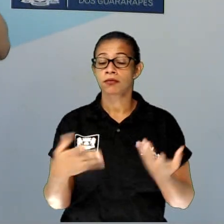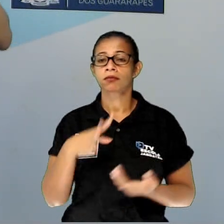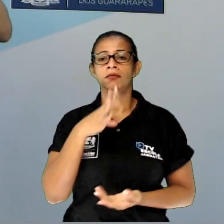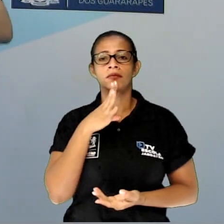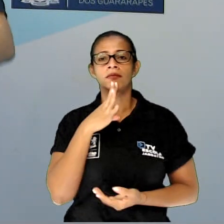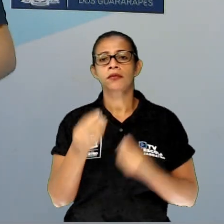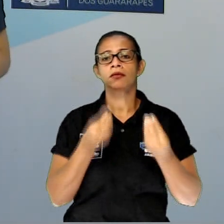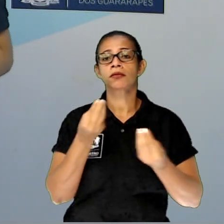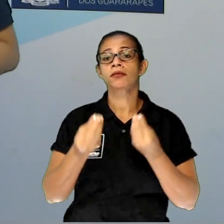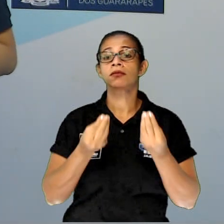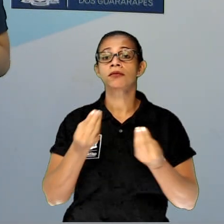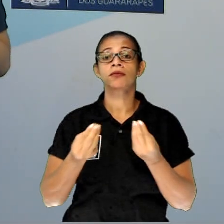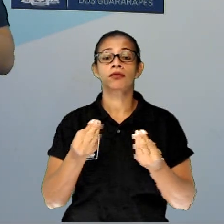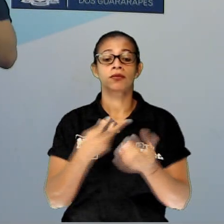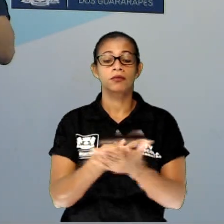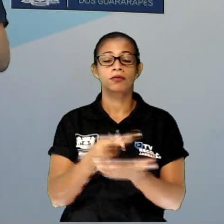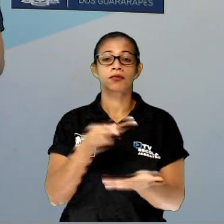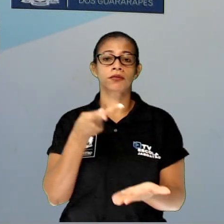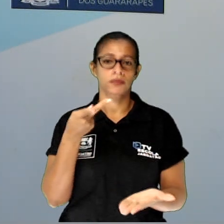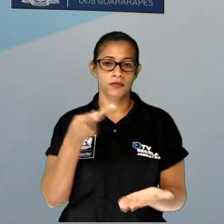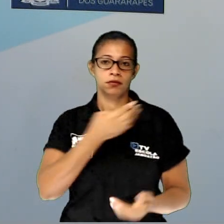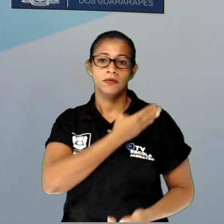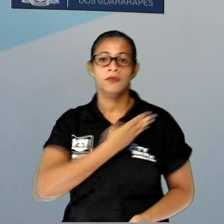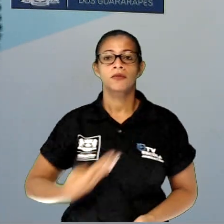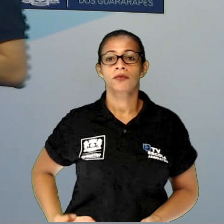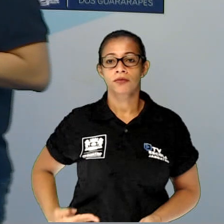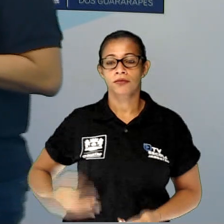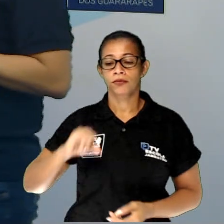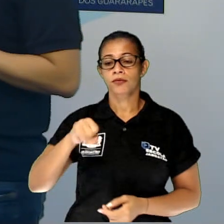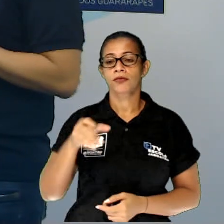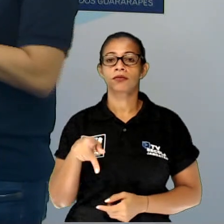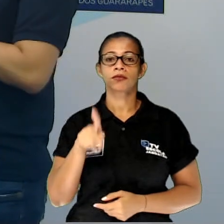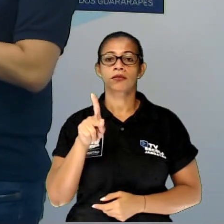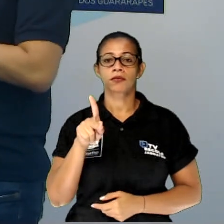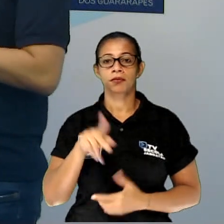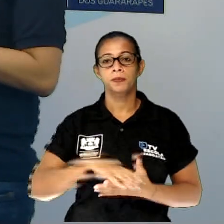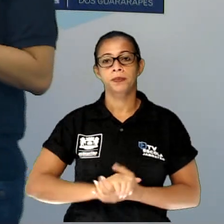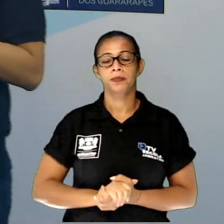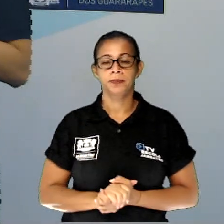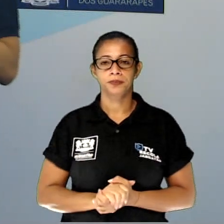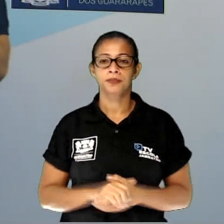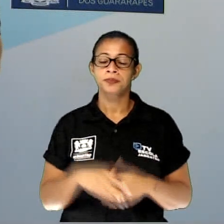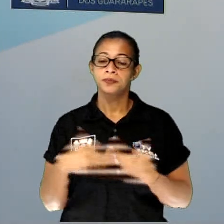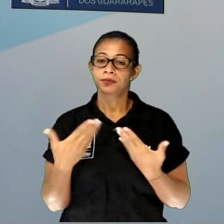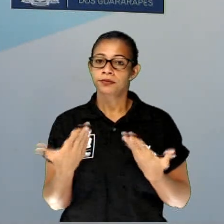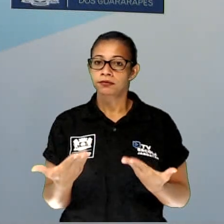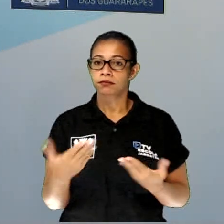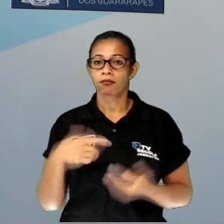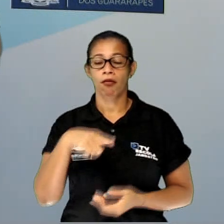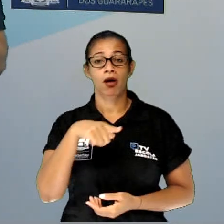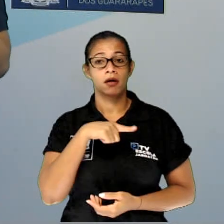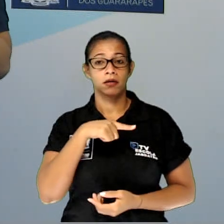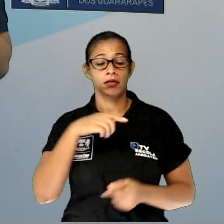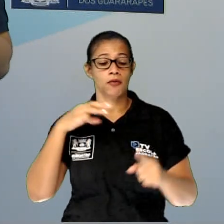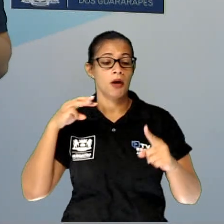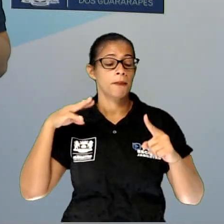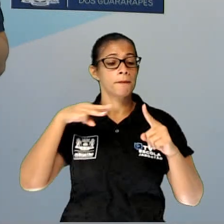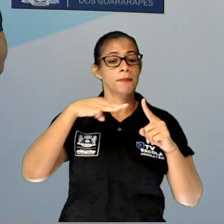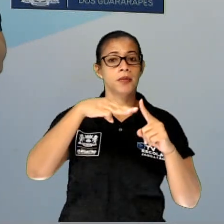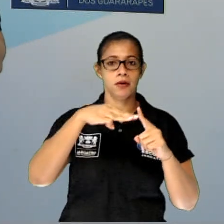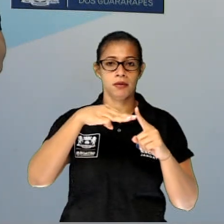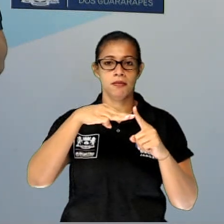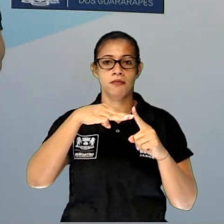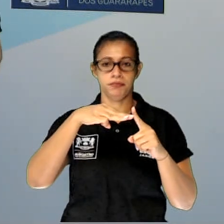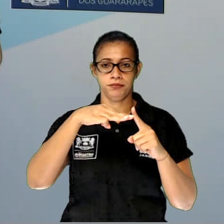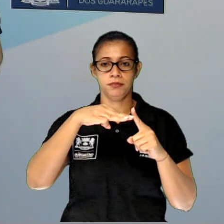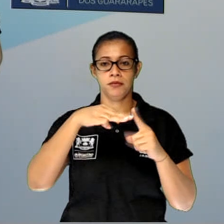foi o legado e como foi o governo de JK. Bom, ele tinha uma meta, ele tinha, na verdade,